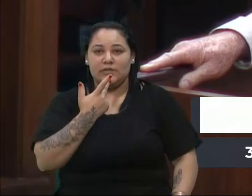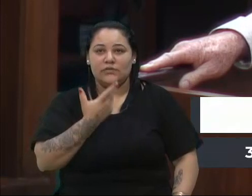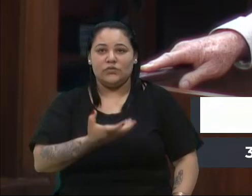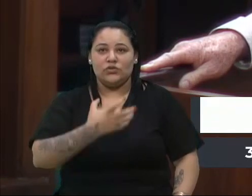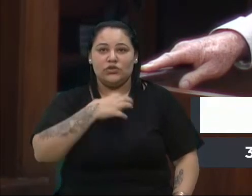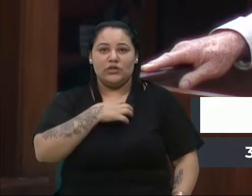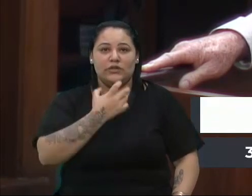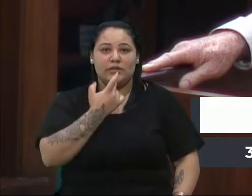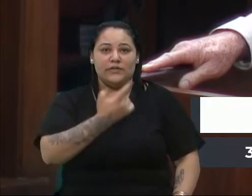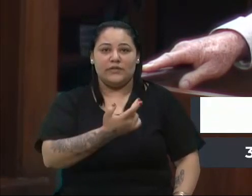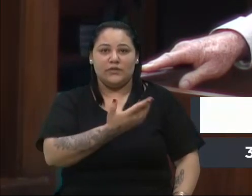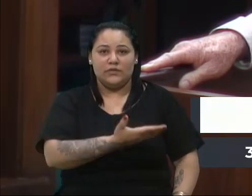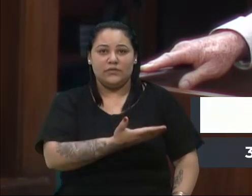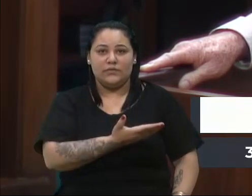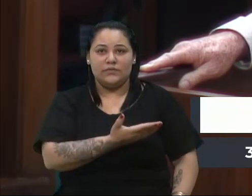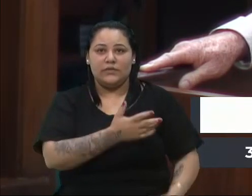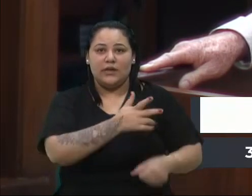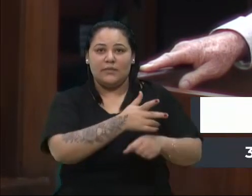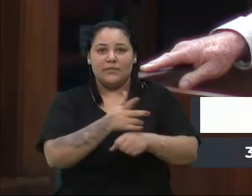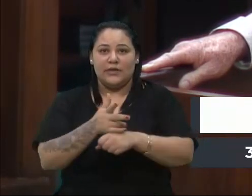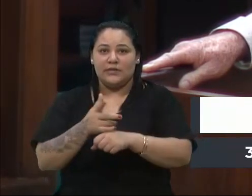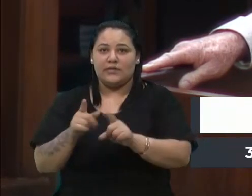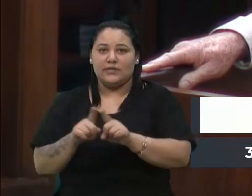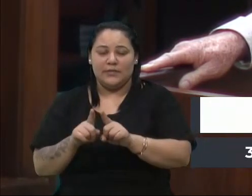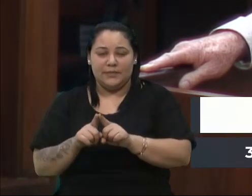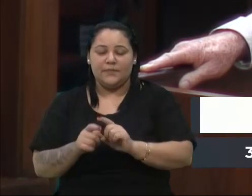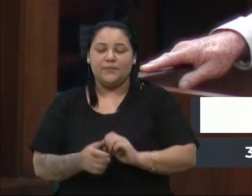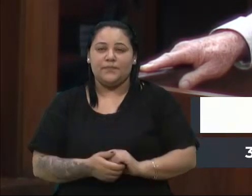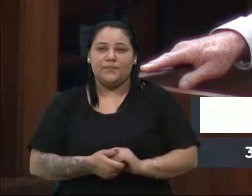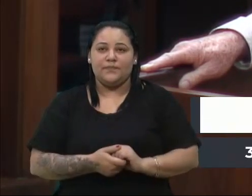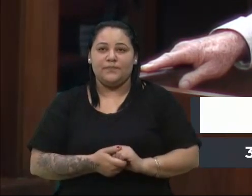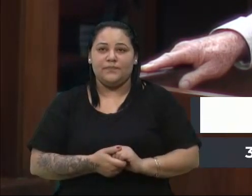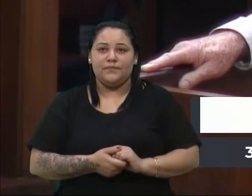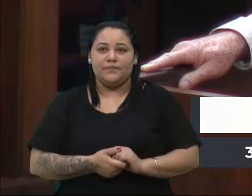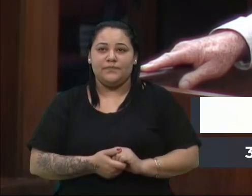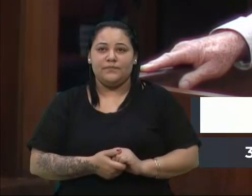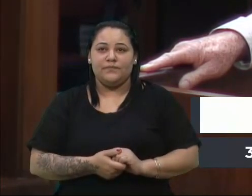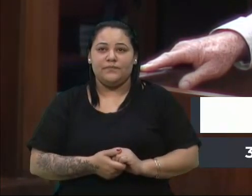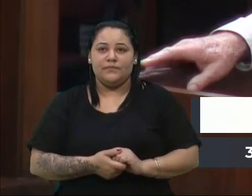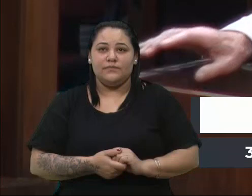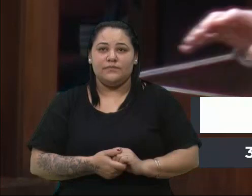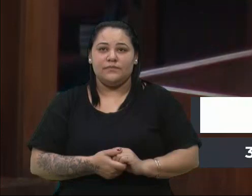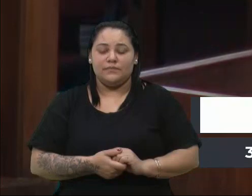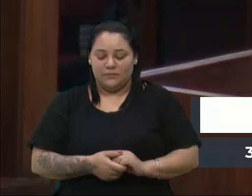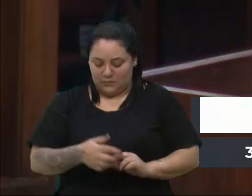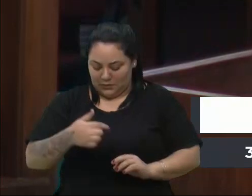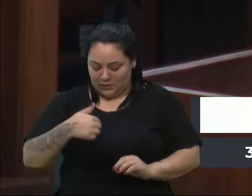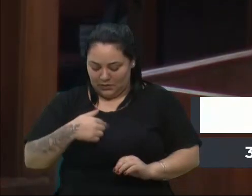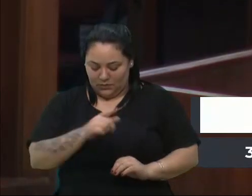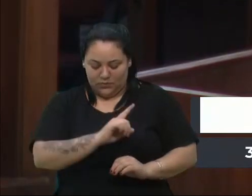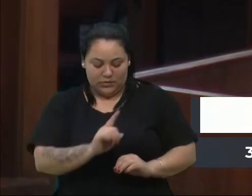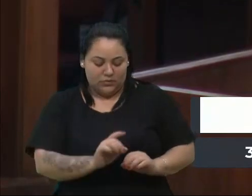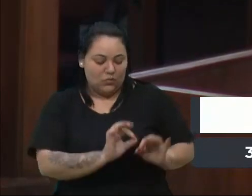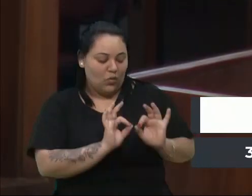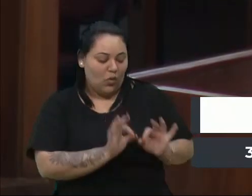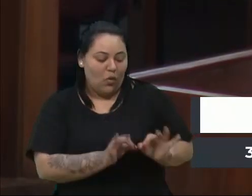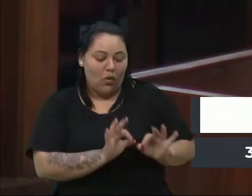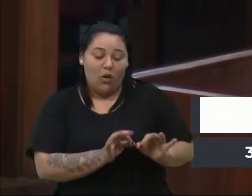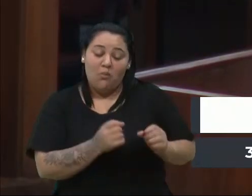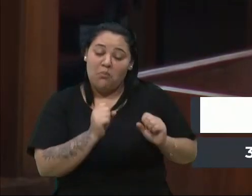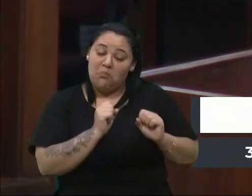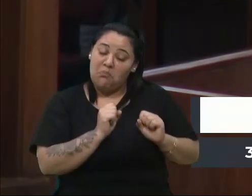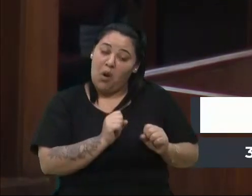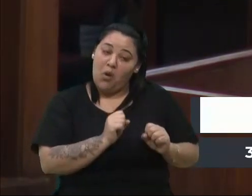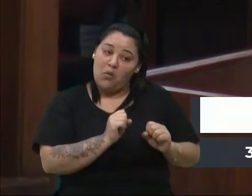posicionou na imprensa. Eu não concordo, evidentemente, eu posso discordar